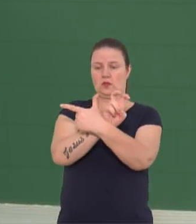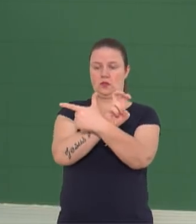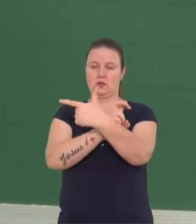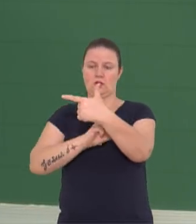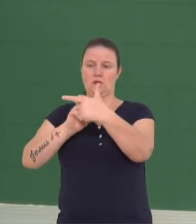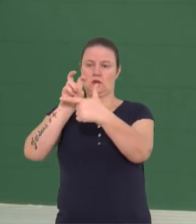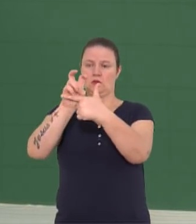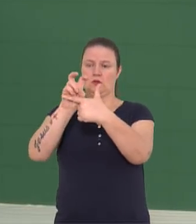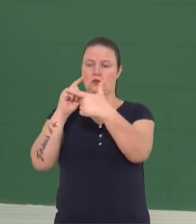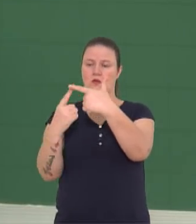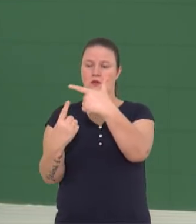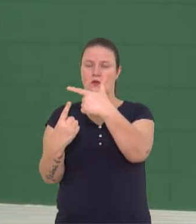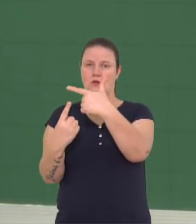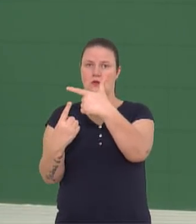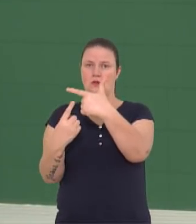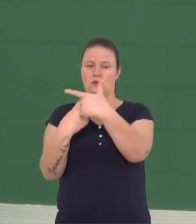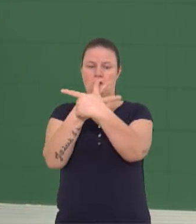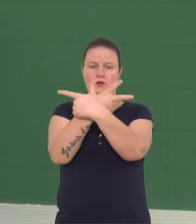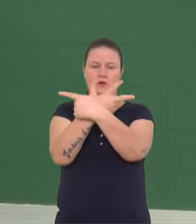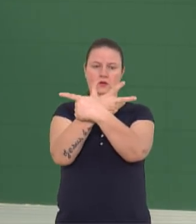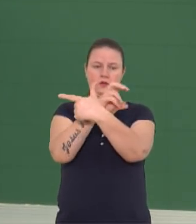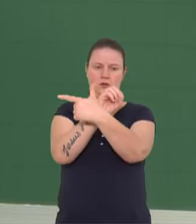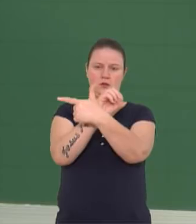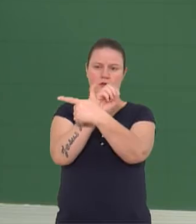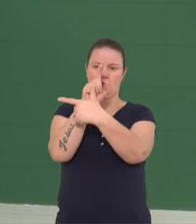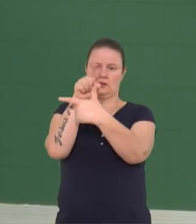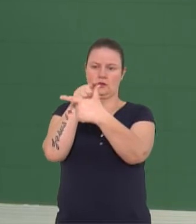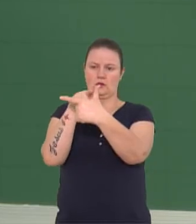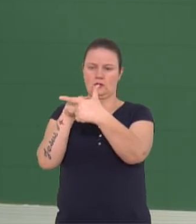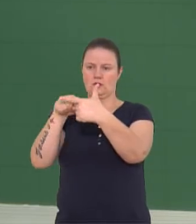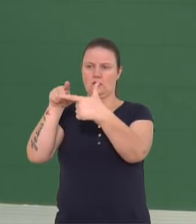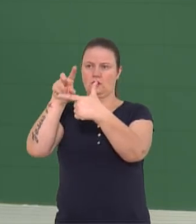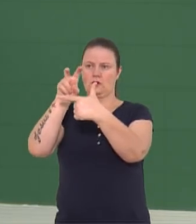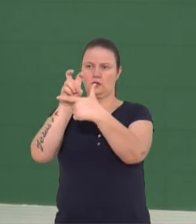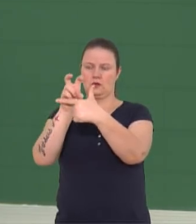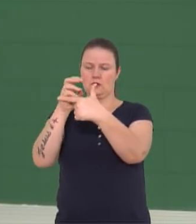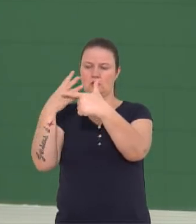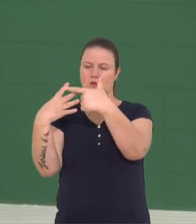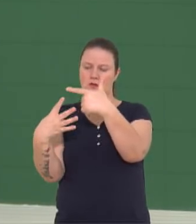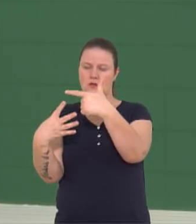5, 1. 20 dividido por 5, 4.